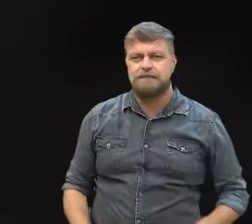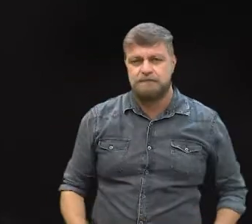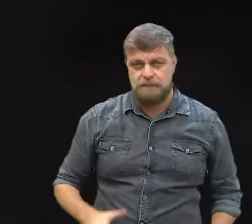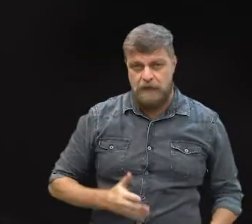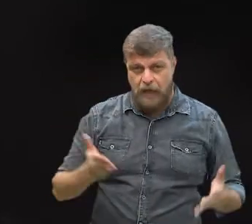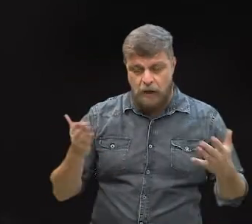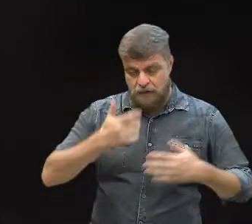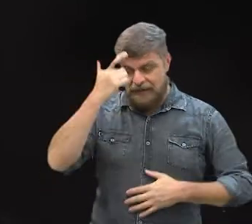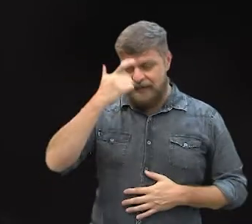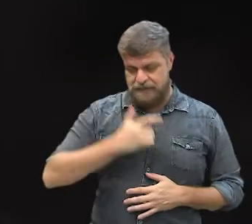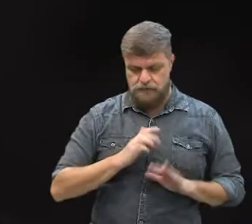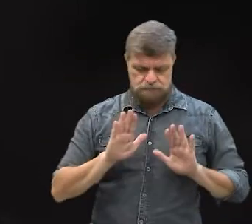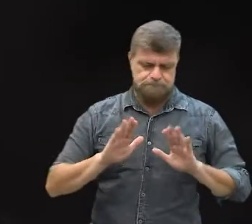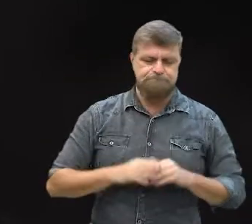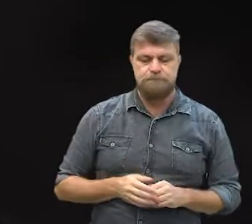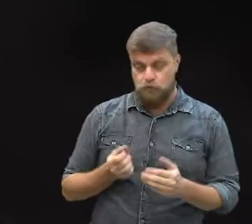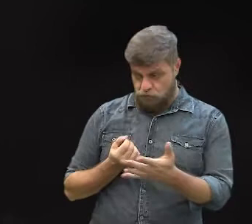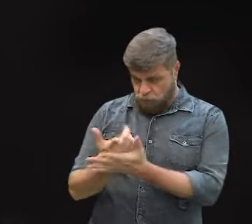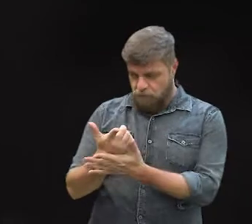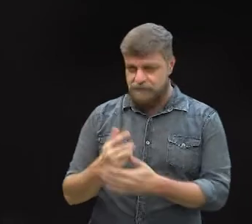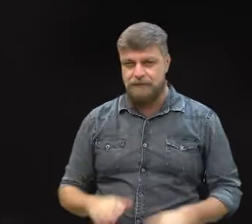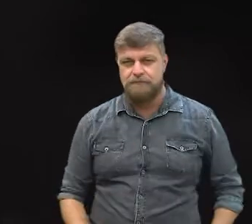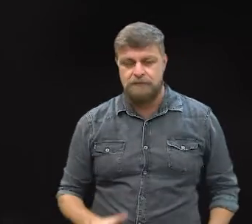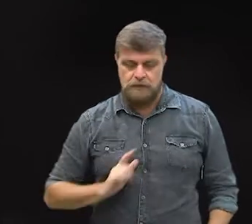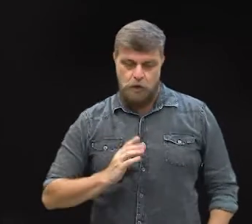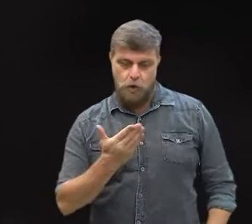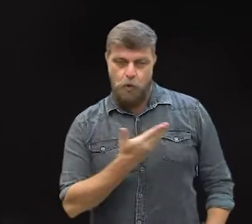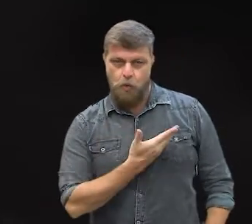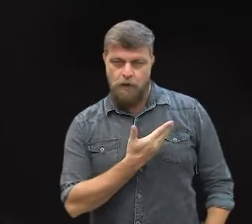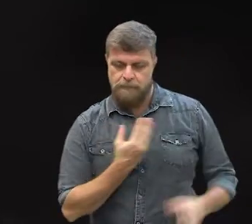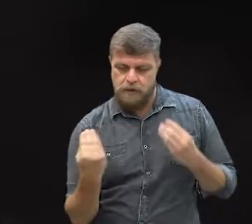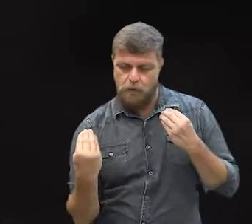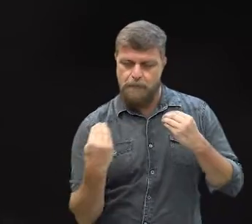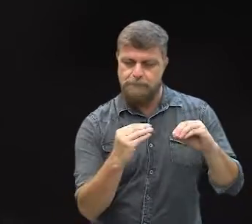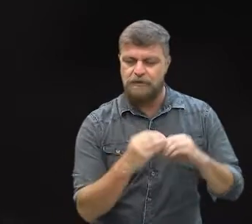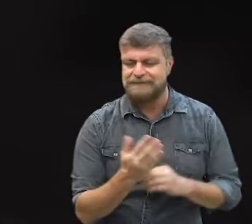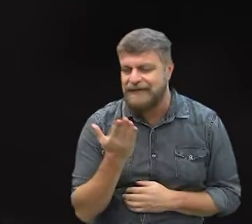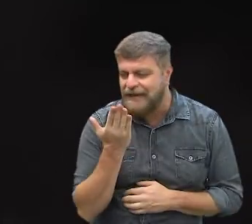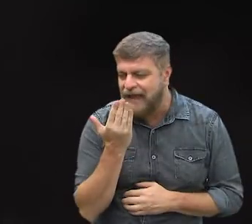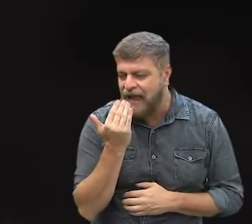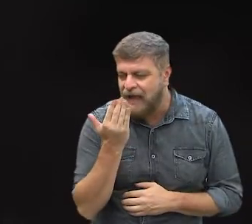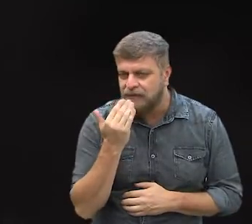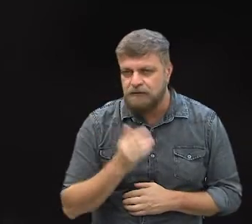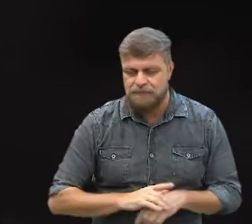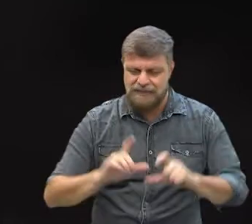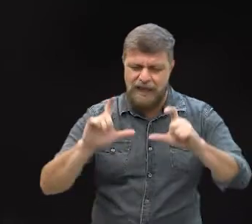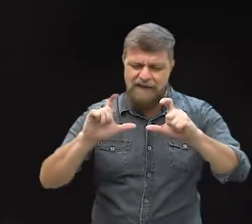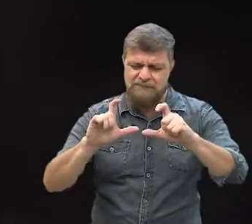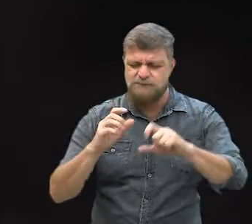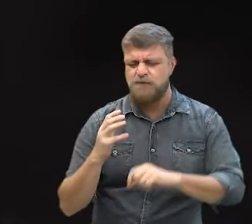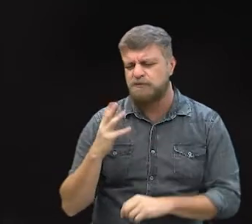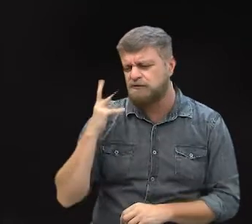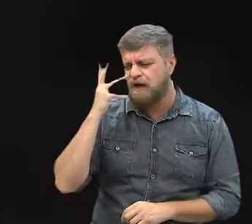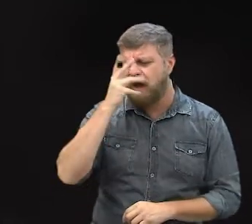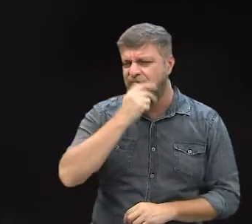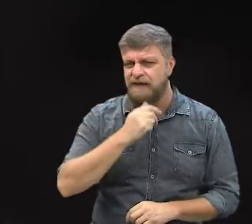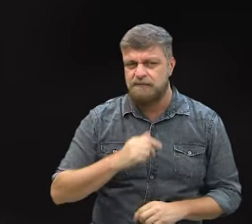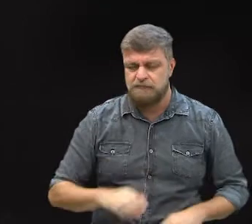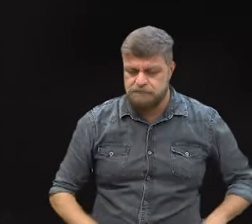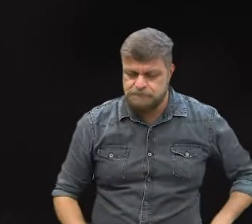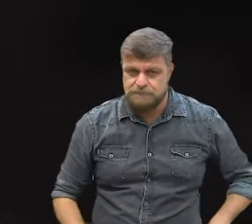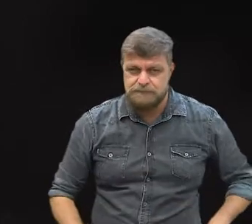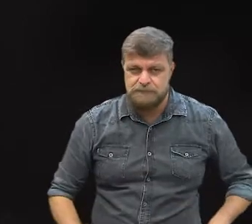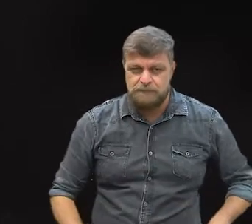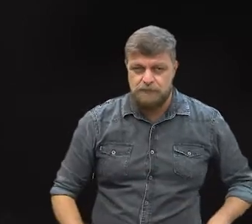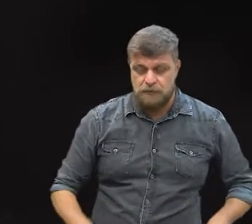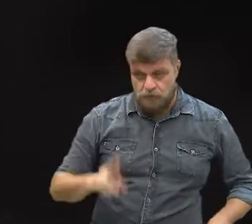digo agora como consumidora, às vezes um amigo posta que está comendo alguma coisa, aquela foto tá linda, e não é algo